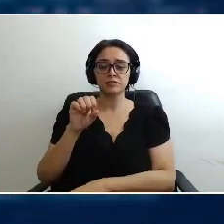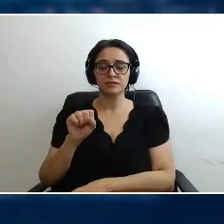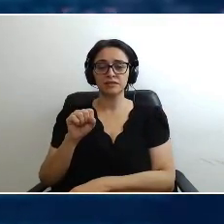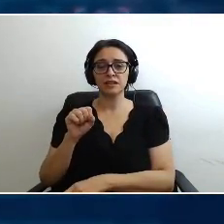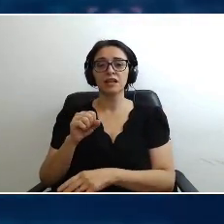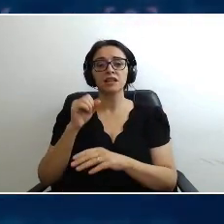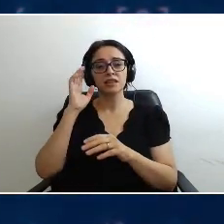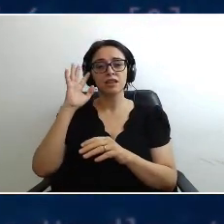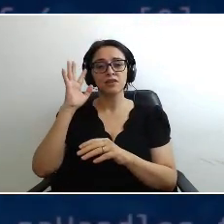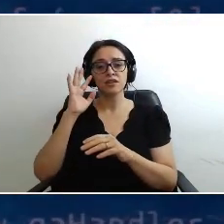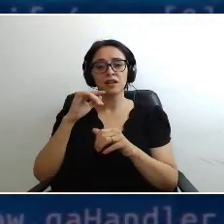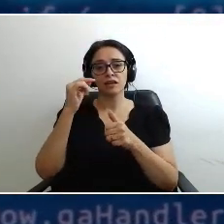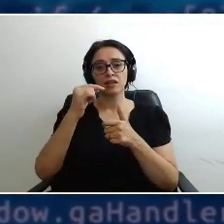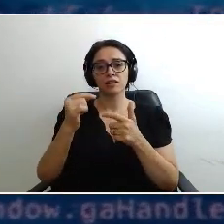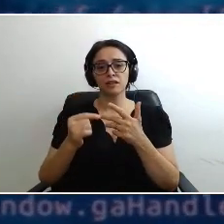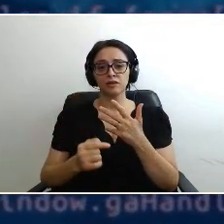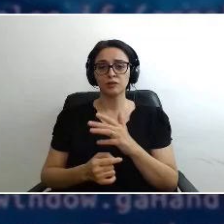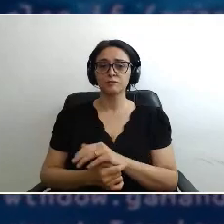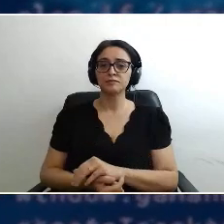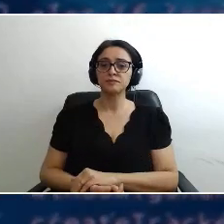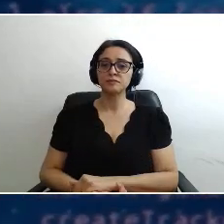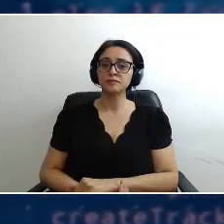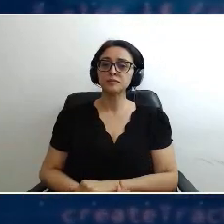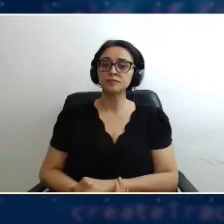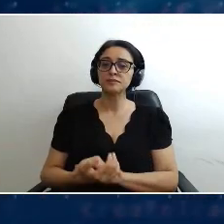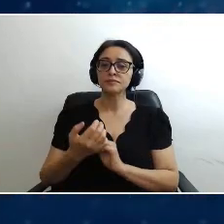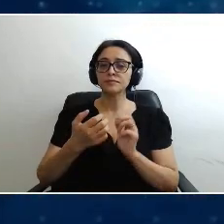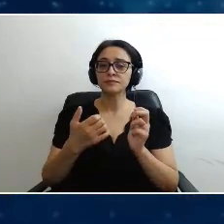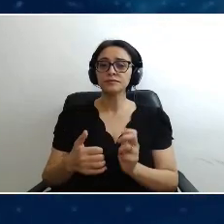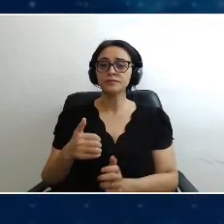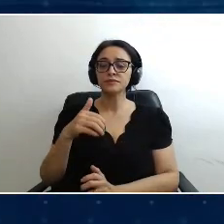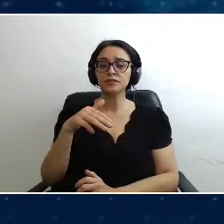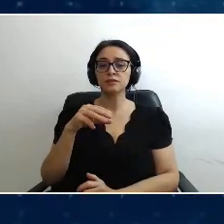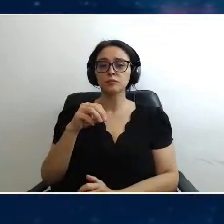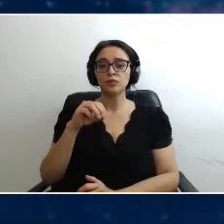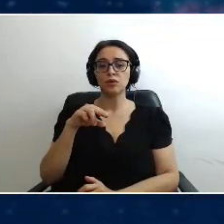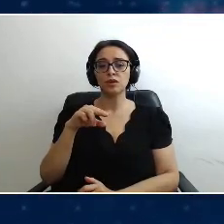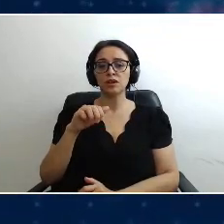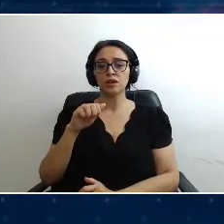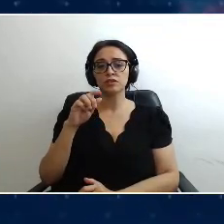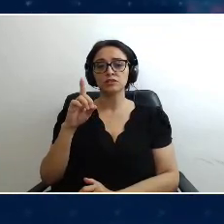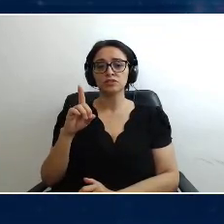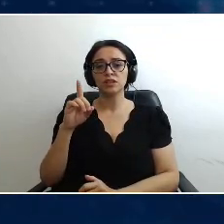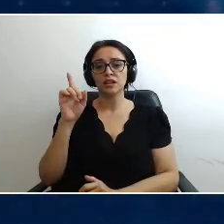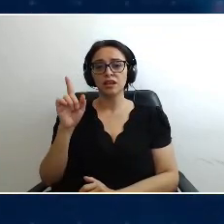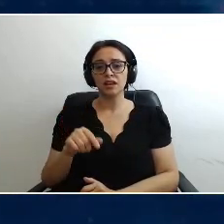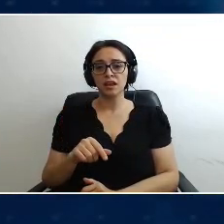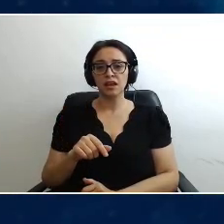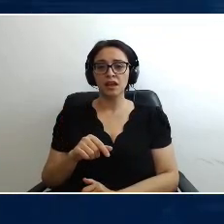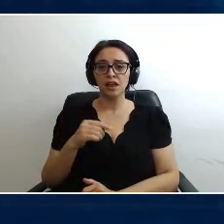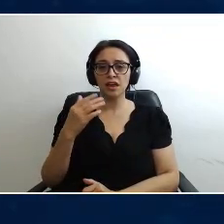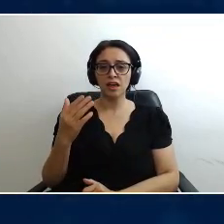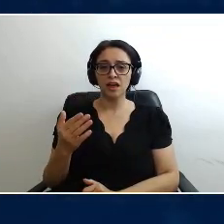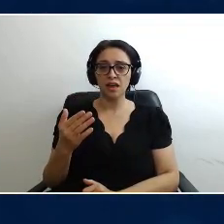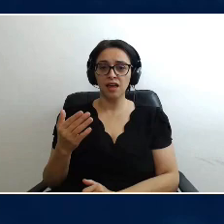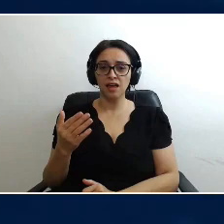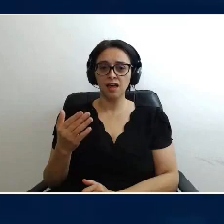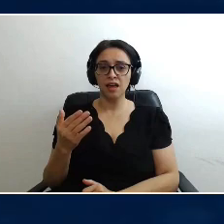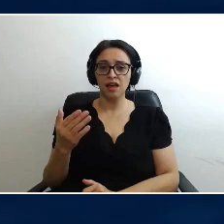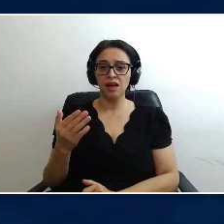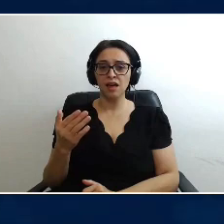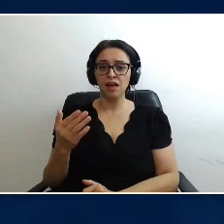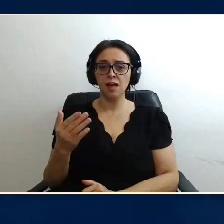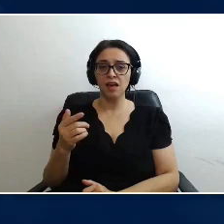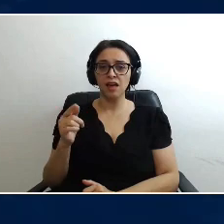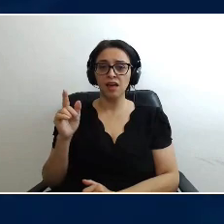coisas assim. Na hora de explicar uma monad, geralmente a galera vai brincar que ela é só uma monad na categoria dos endofunctors, né? É